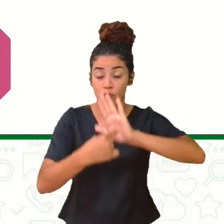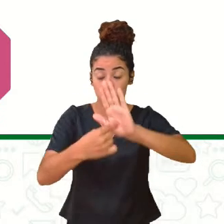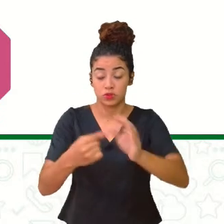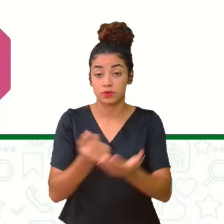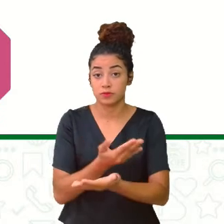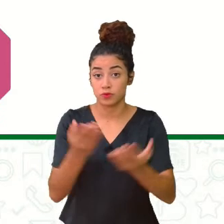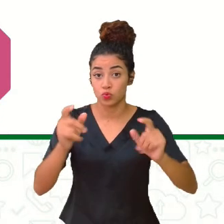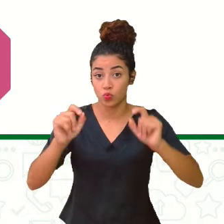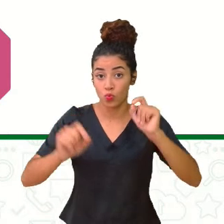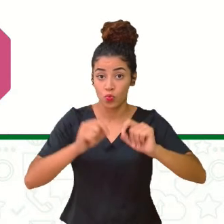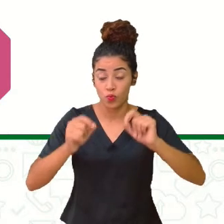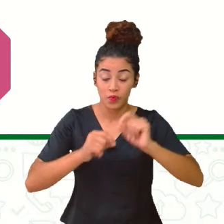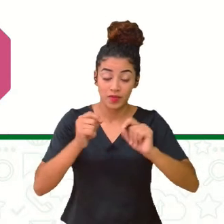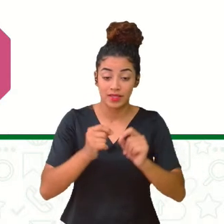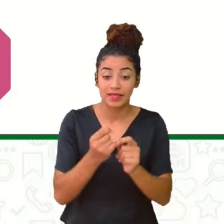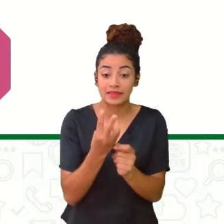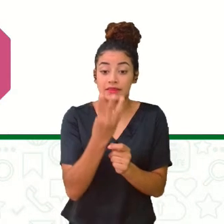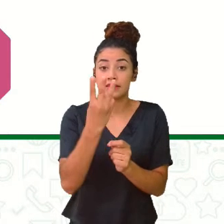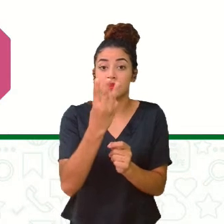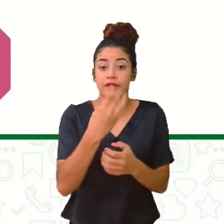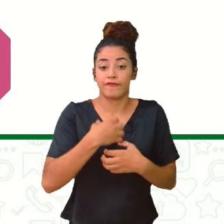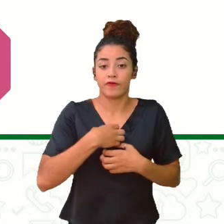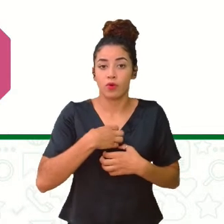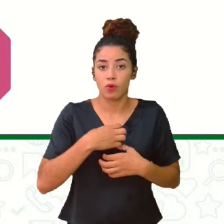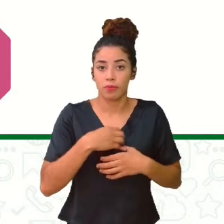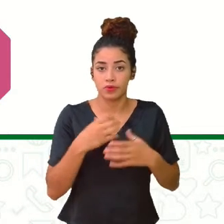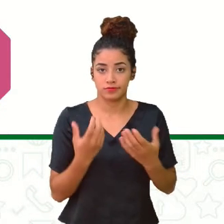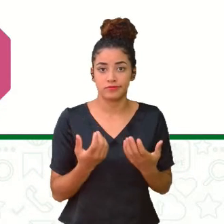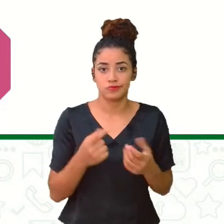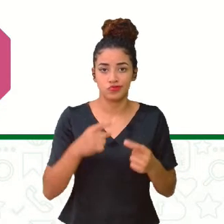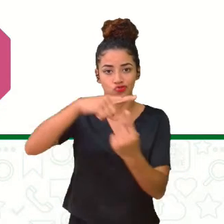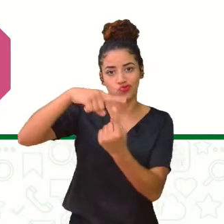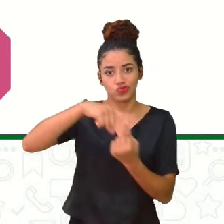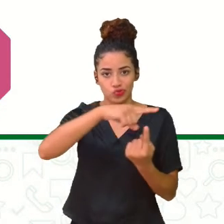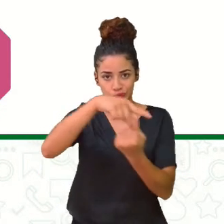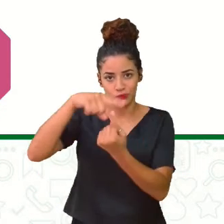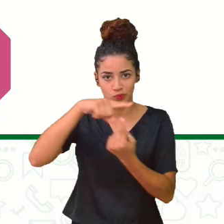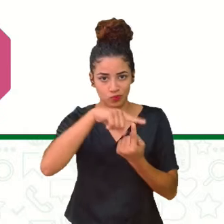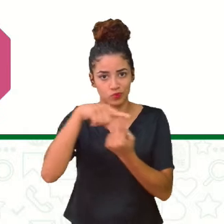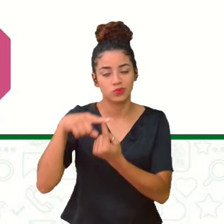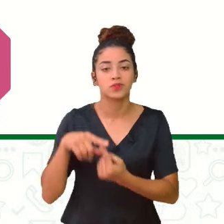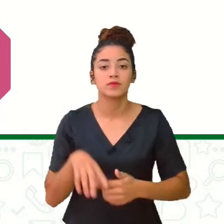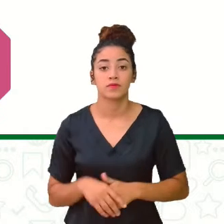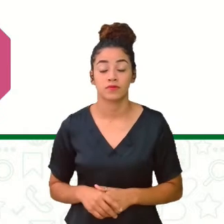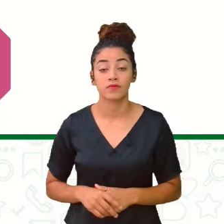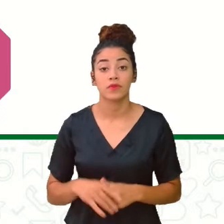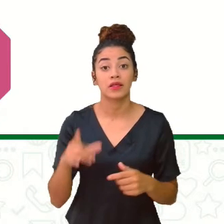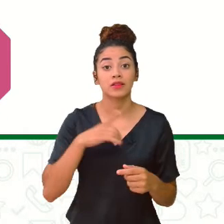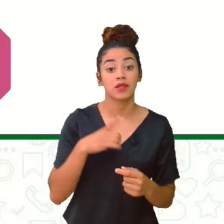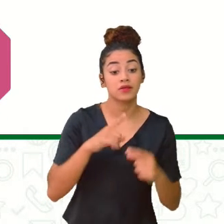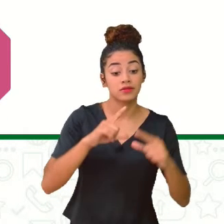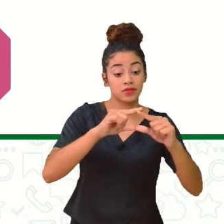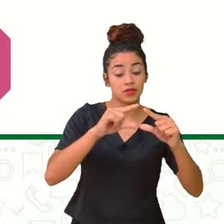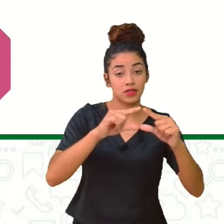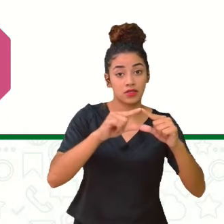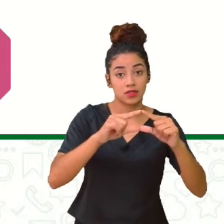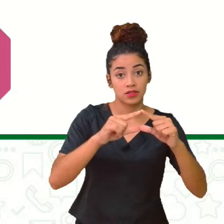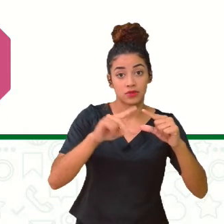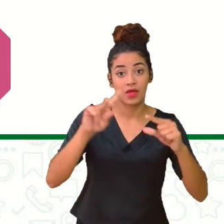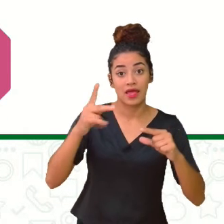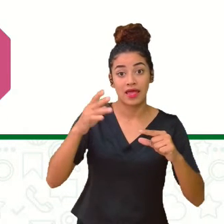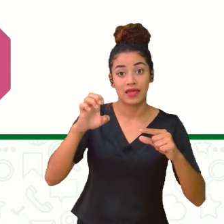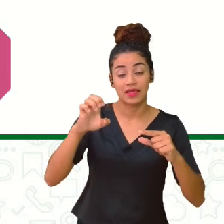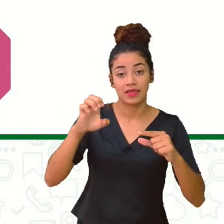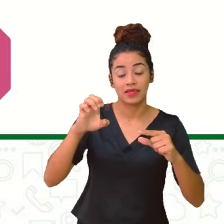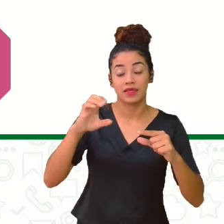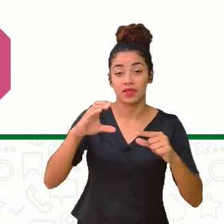3 modelos de triângulos que a gente tem, né? Os 3 tipos de triângulo, ou seja, a gente tem um triângulo equilátero,